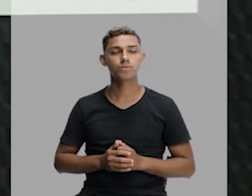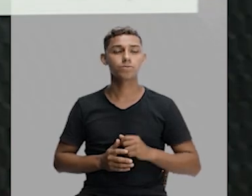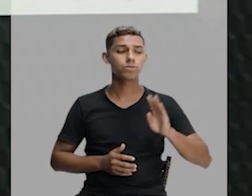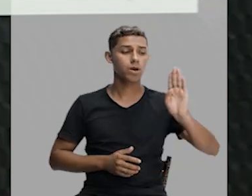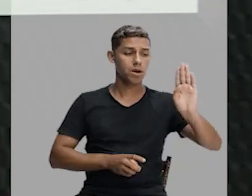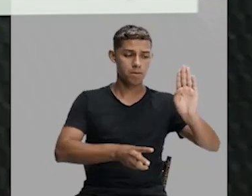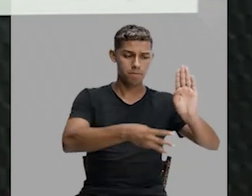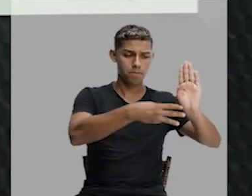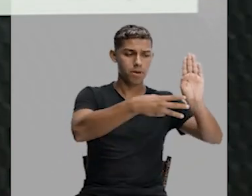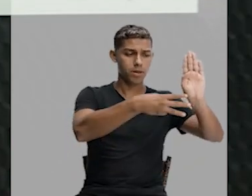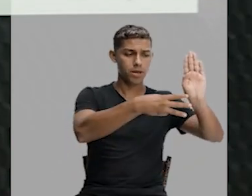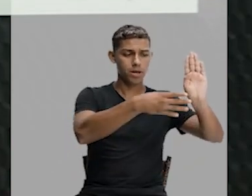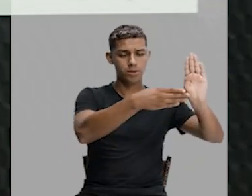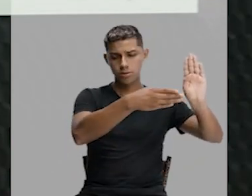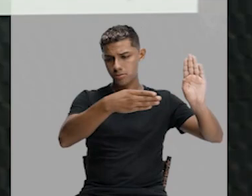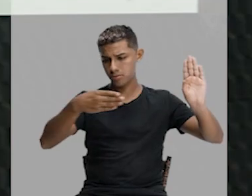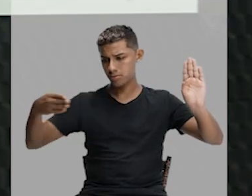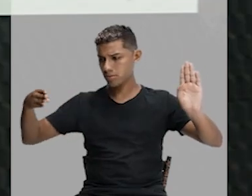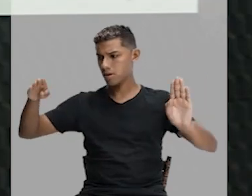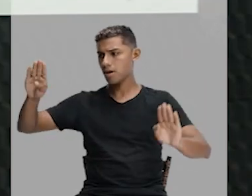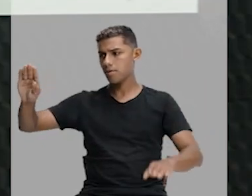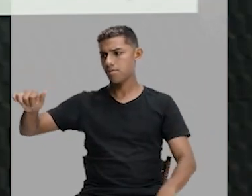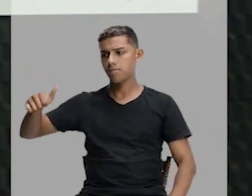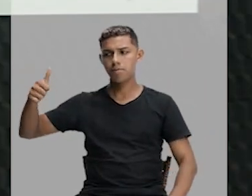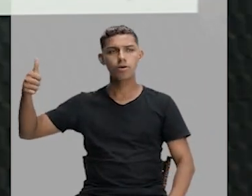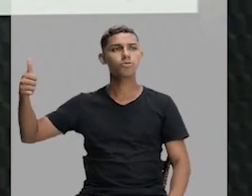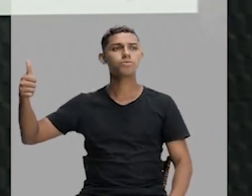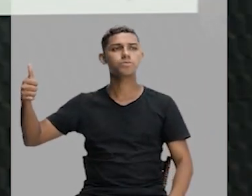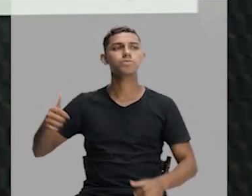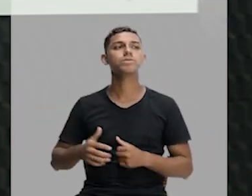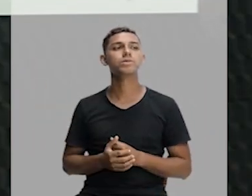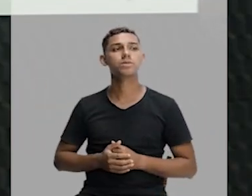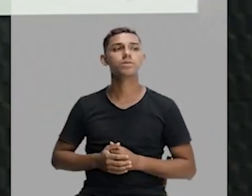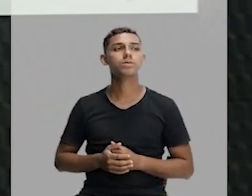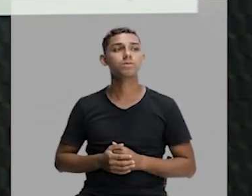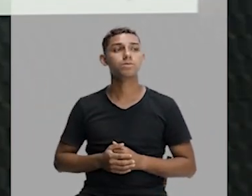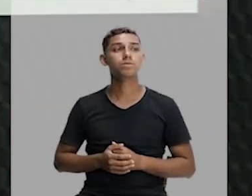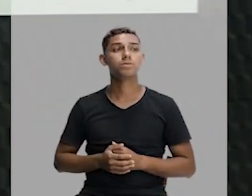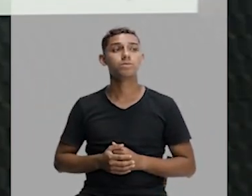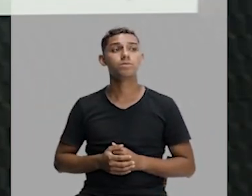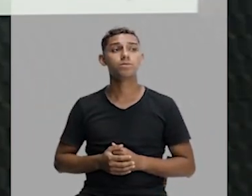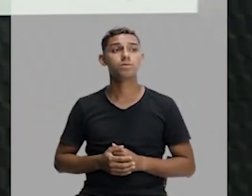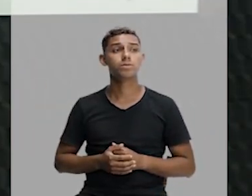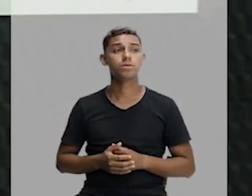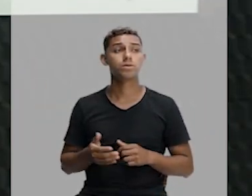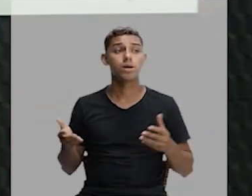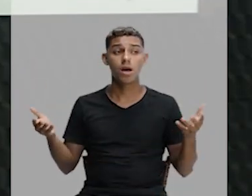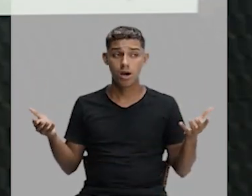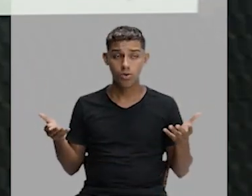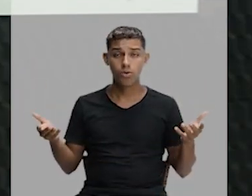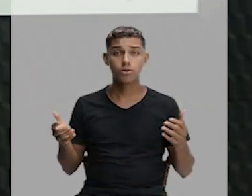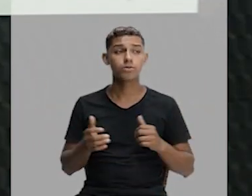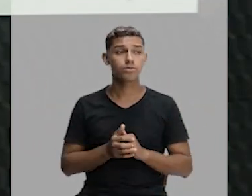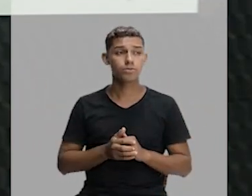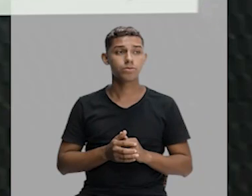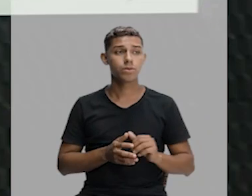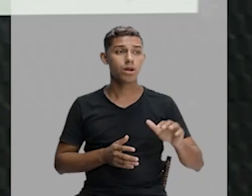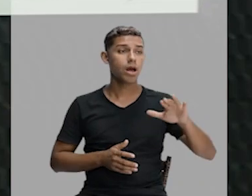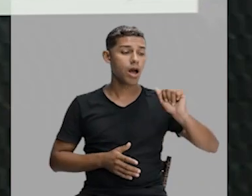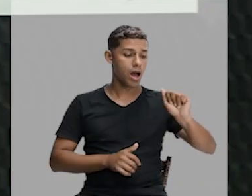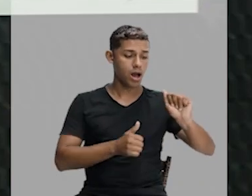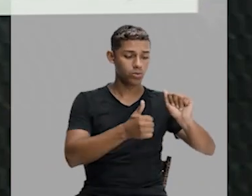B3 a B1. Então, esses daqui. E esses de baixo aqui também, ó, que vai de